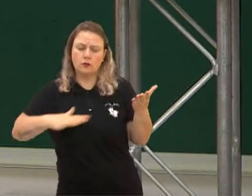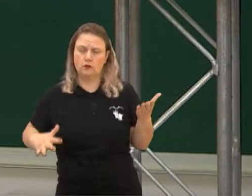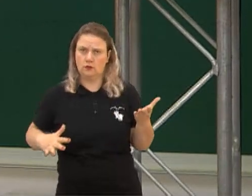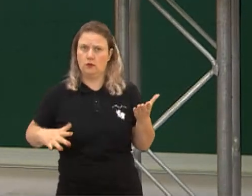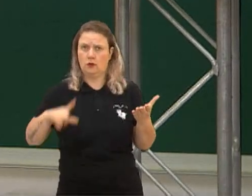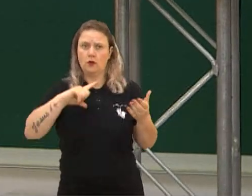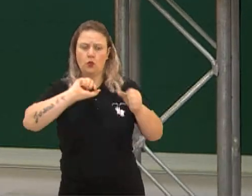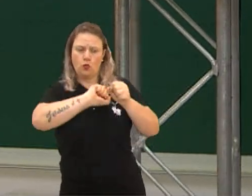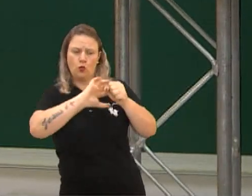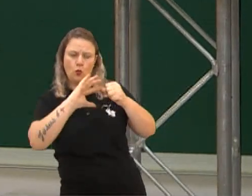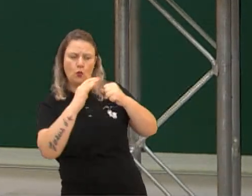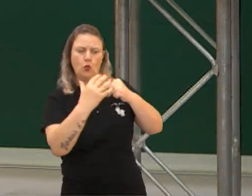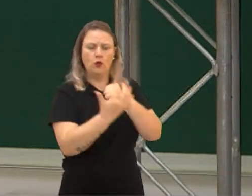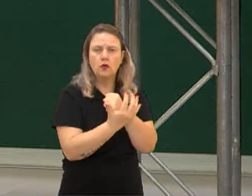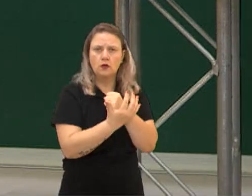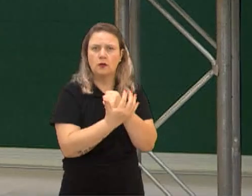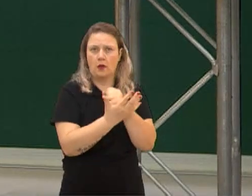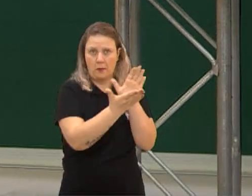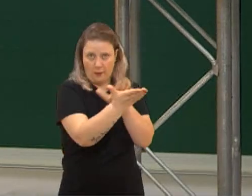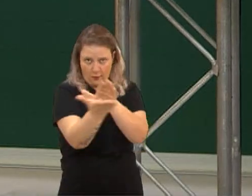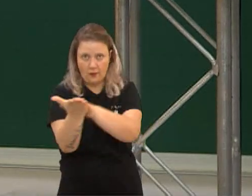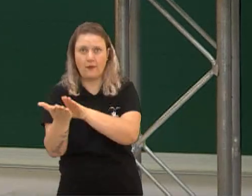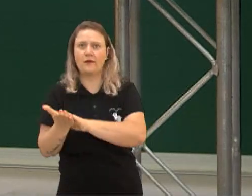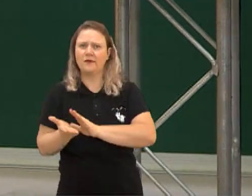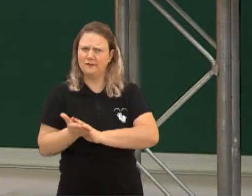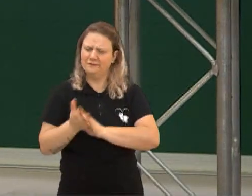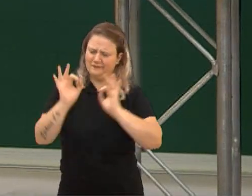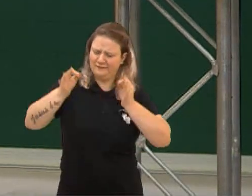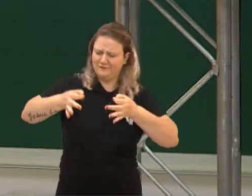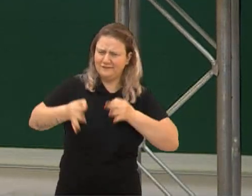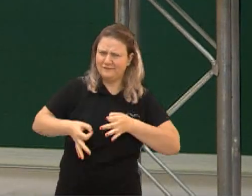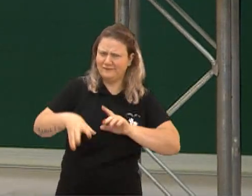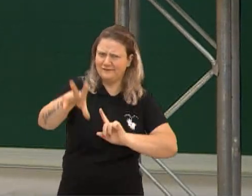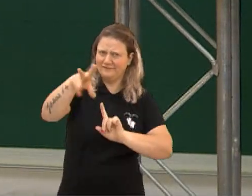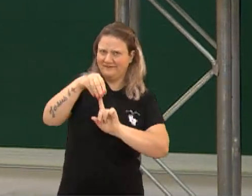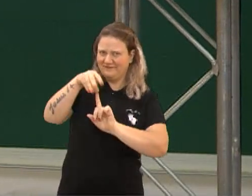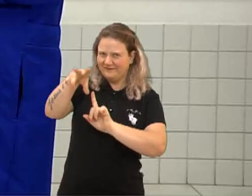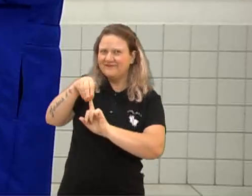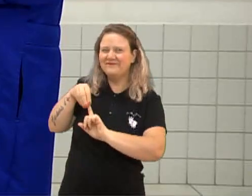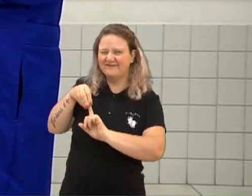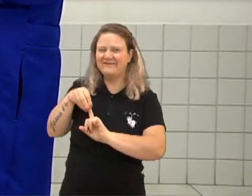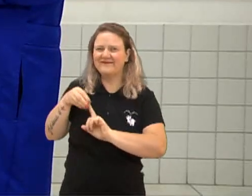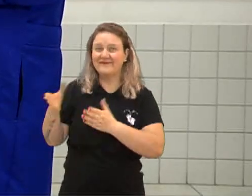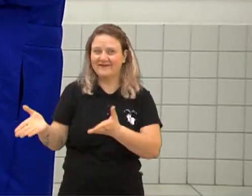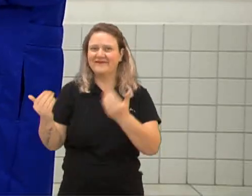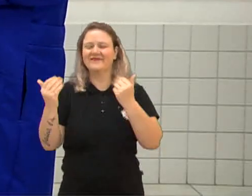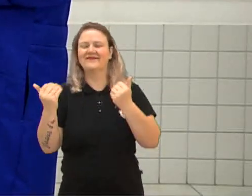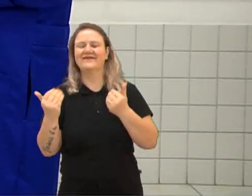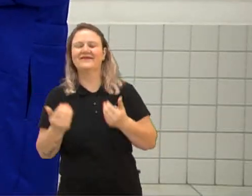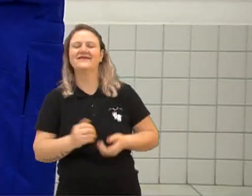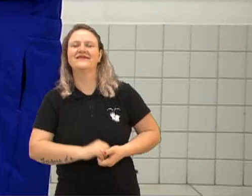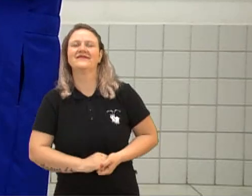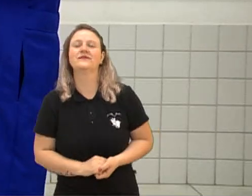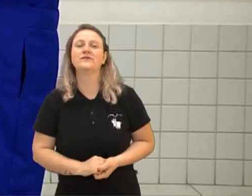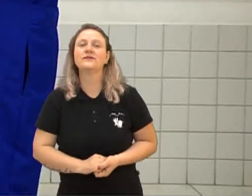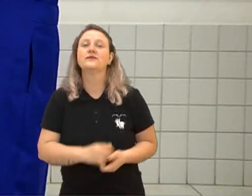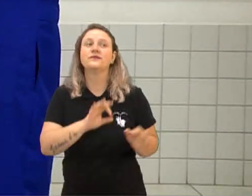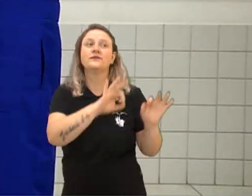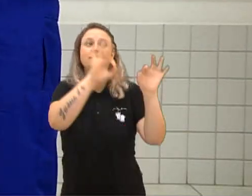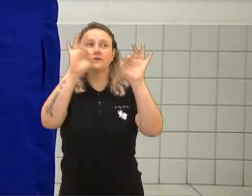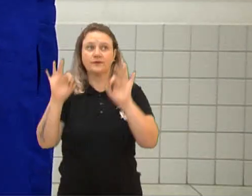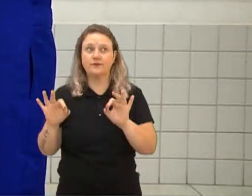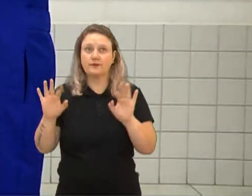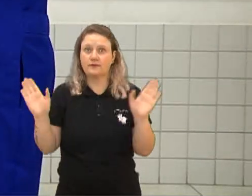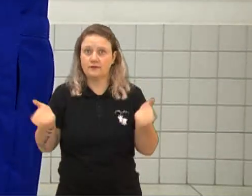sujeito indeterminado. Parabéns, estão no caminho certo, estão aprendendo, né, professora? Vamos continuar aqui? Vamos sim. A próxima ali,